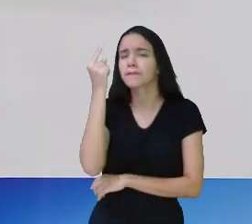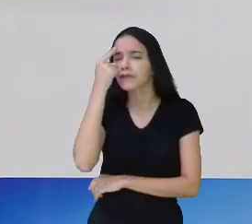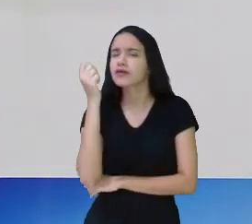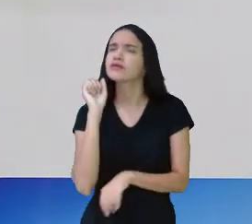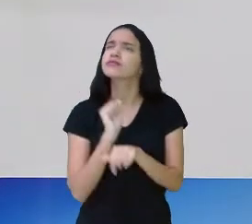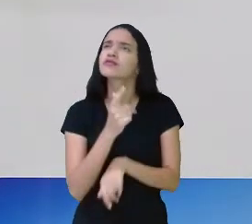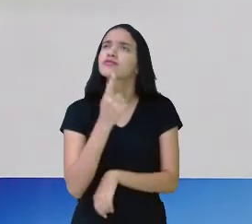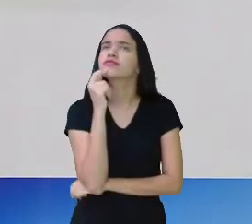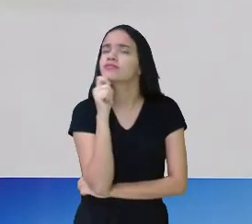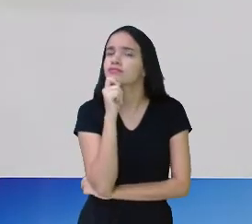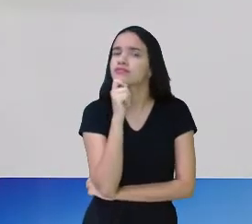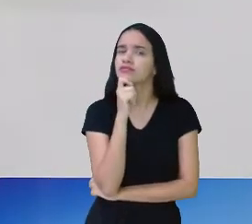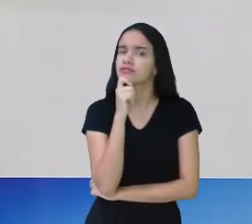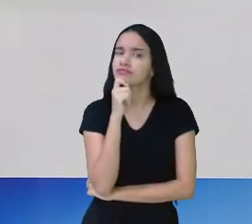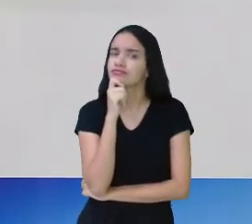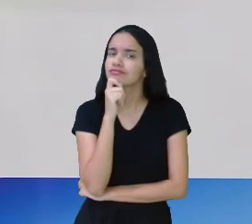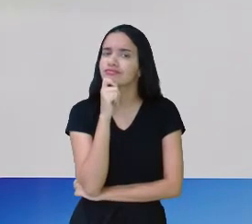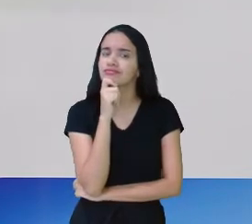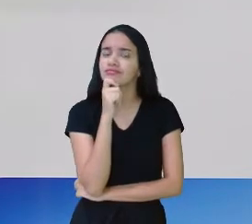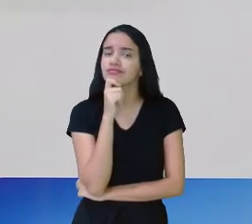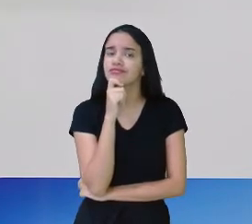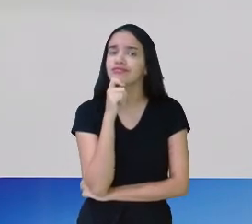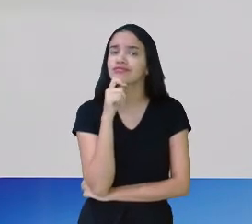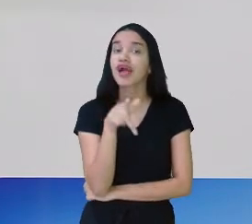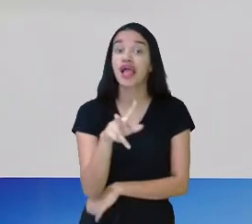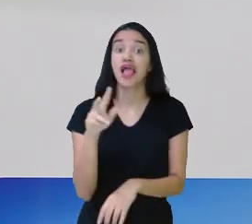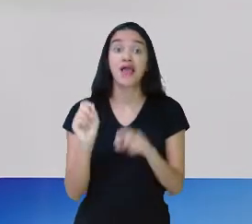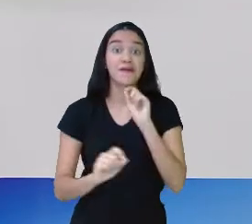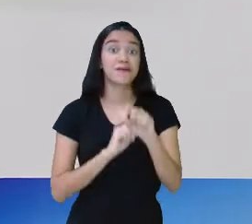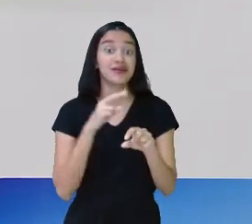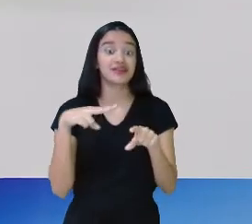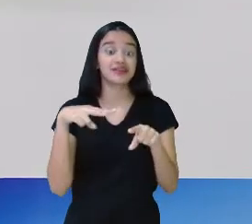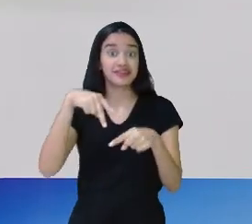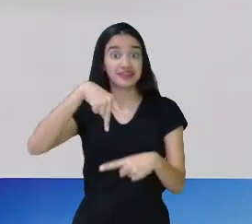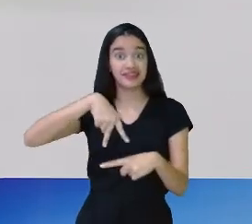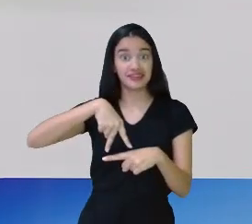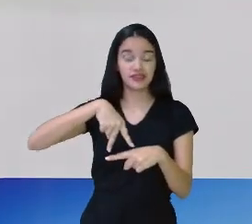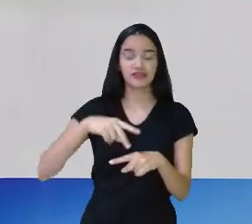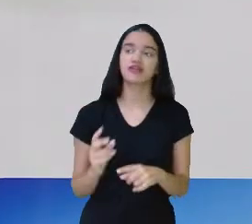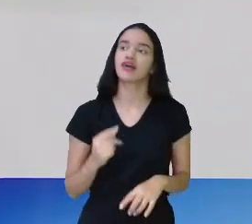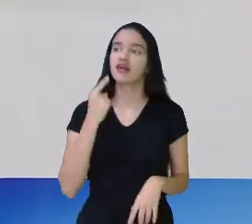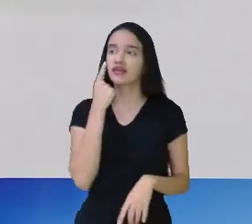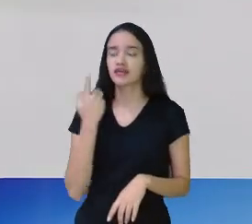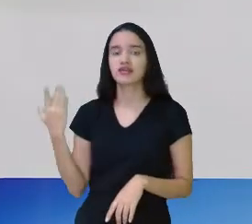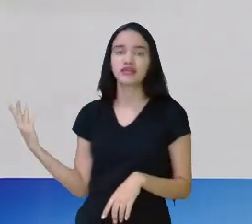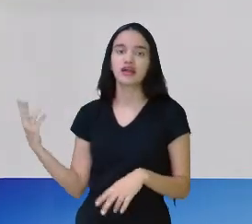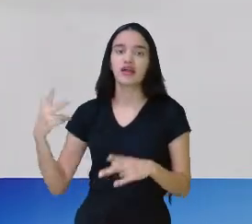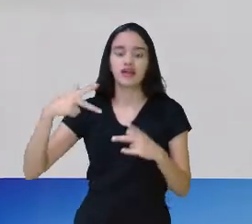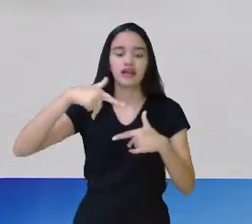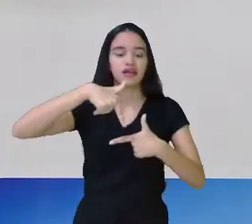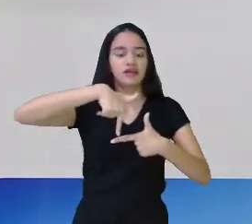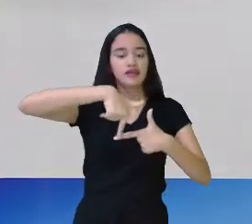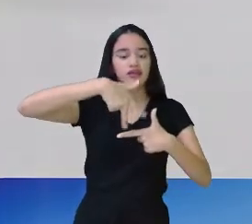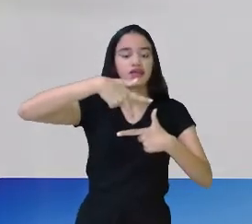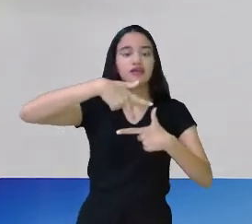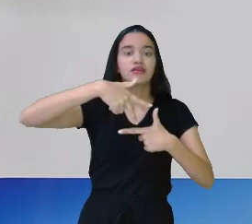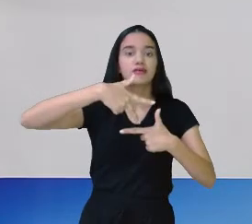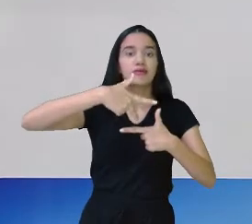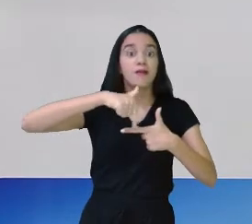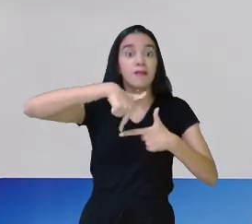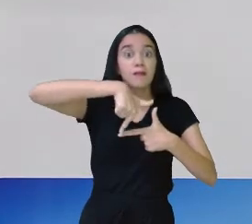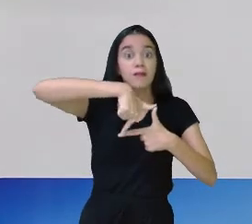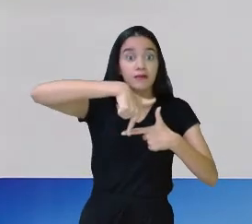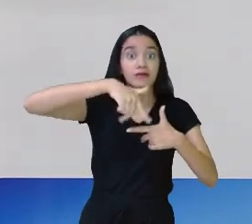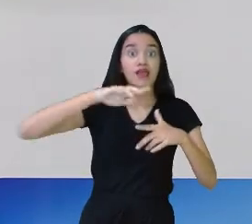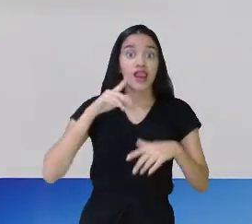pensar sobre a forma dela? Formato triangular. E aqui a gente tem um retângulo.